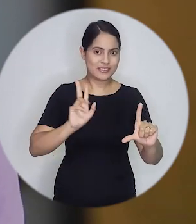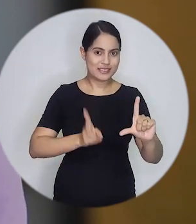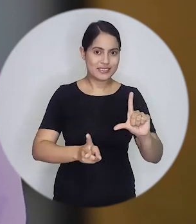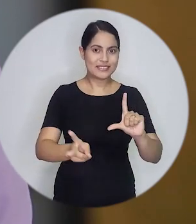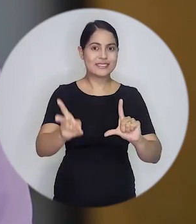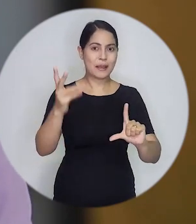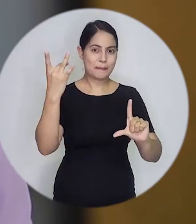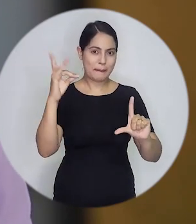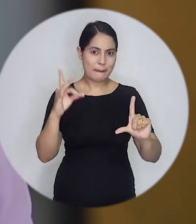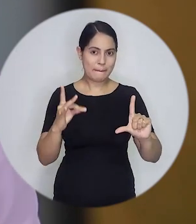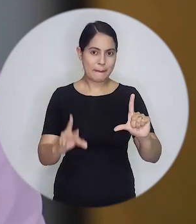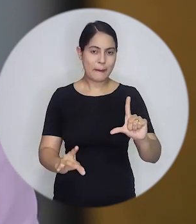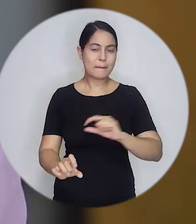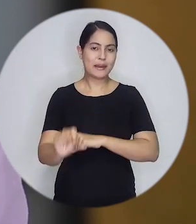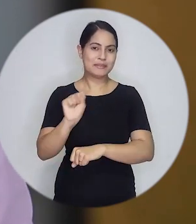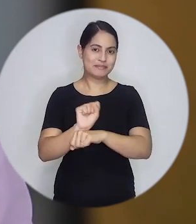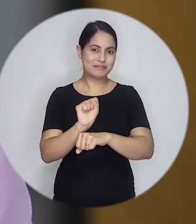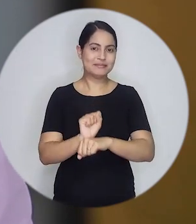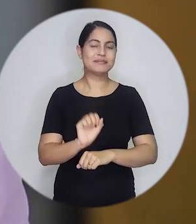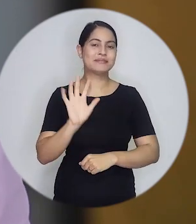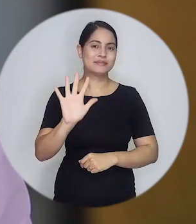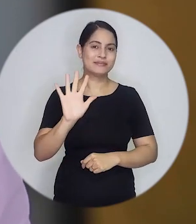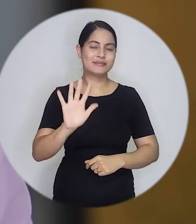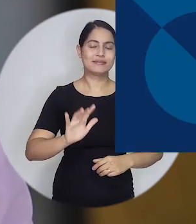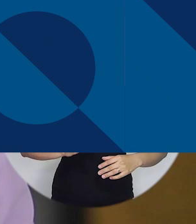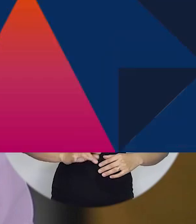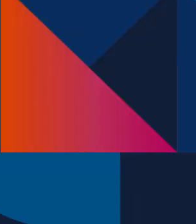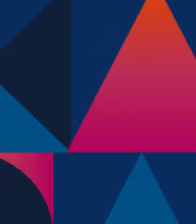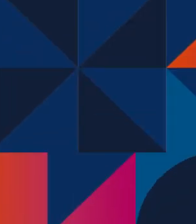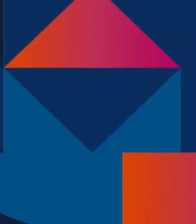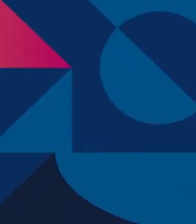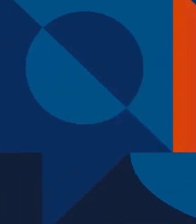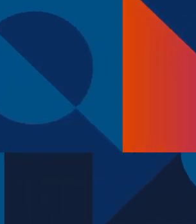na sequência com mais destaques da OAB Nacional. Não saia daí.